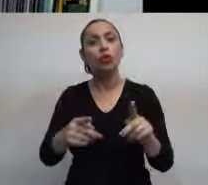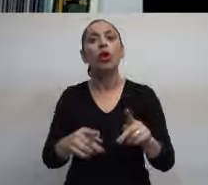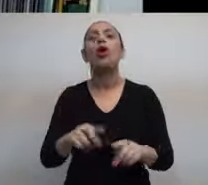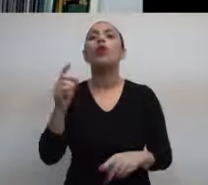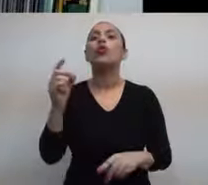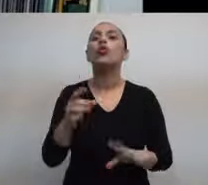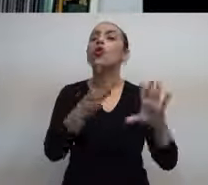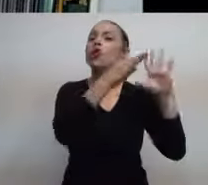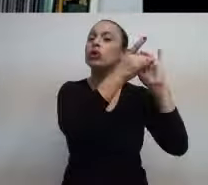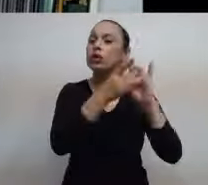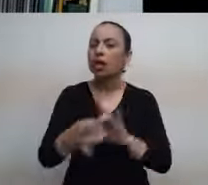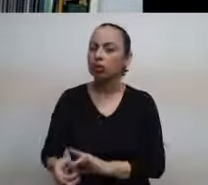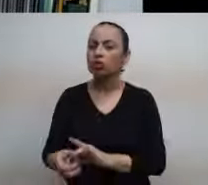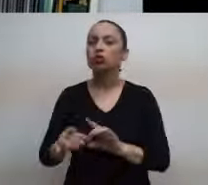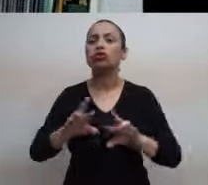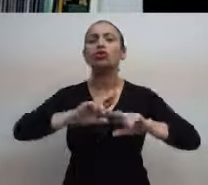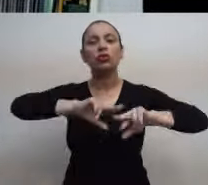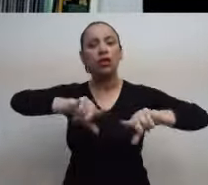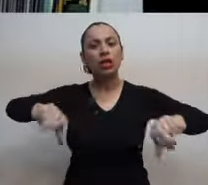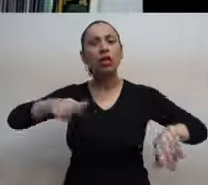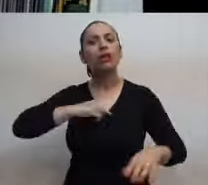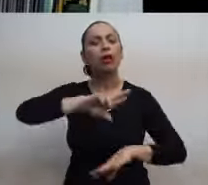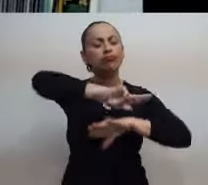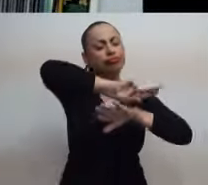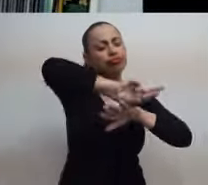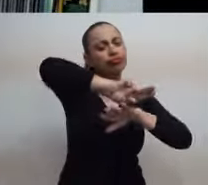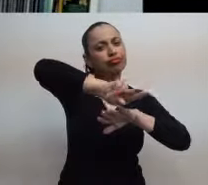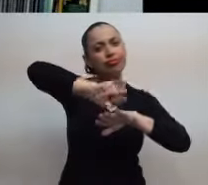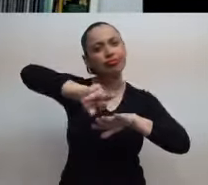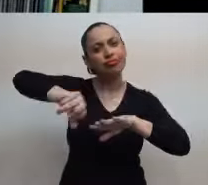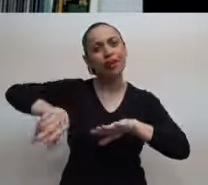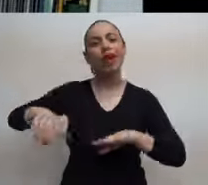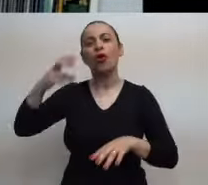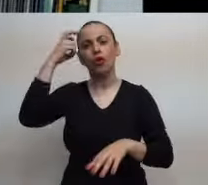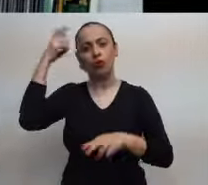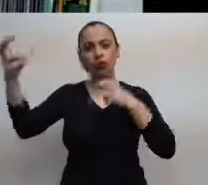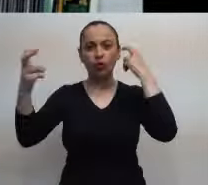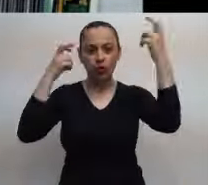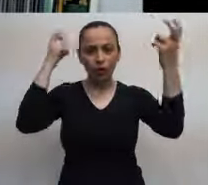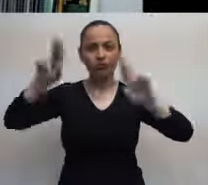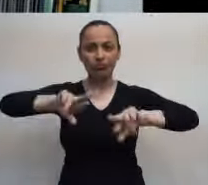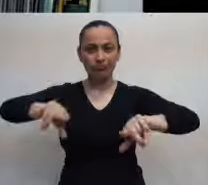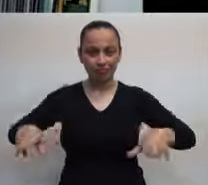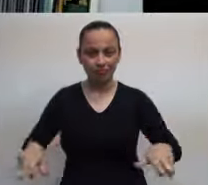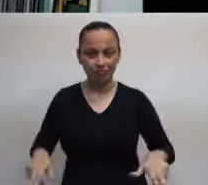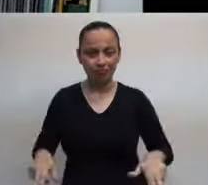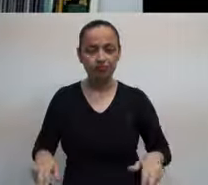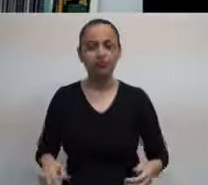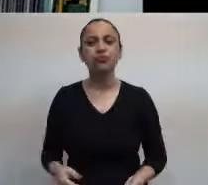em um contexto diferenciado e que resulta em uma multiplicidade cultural.